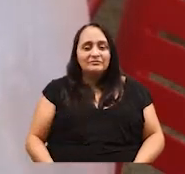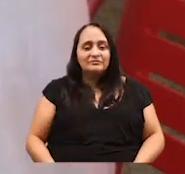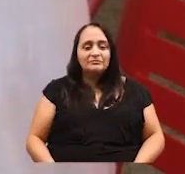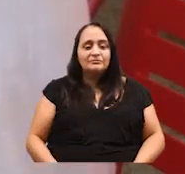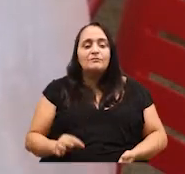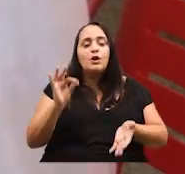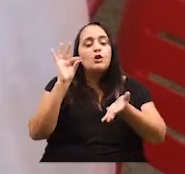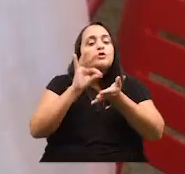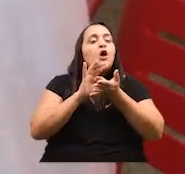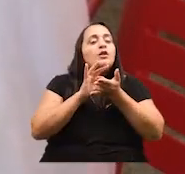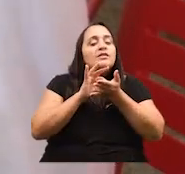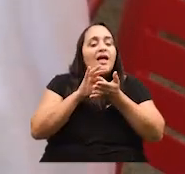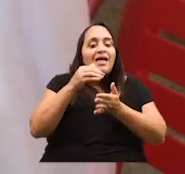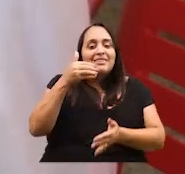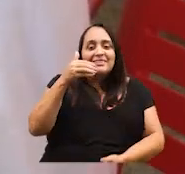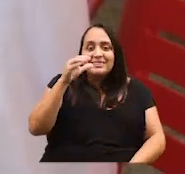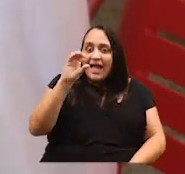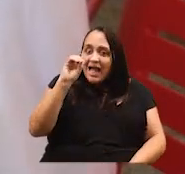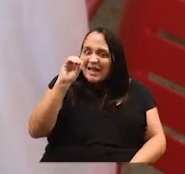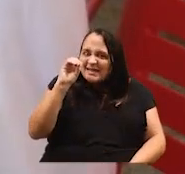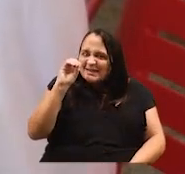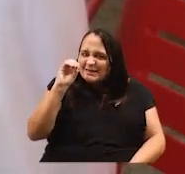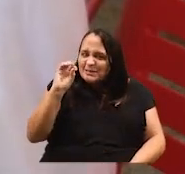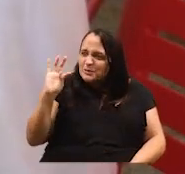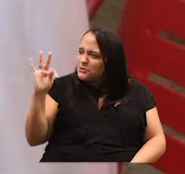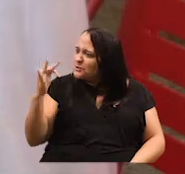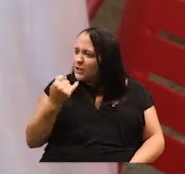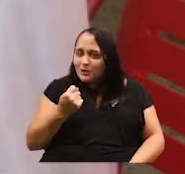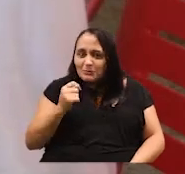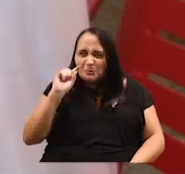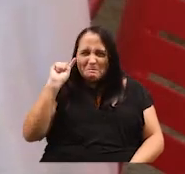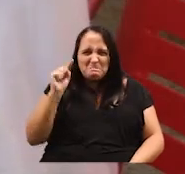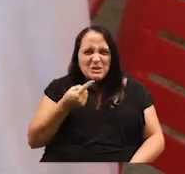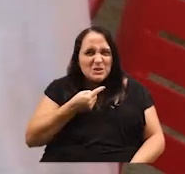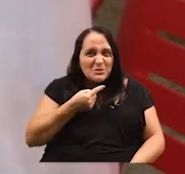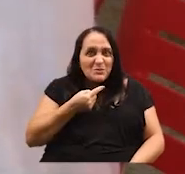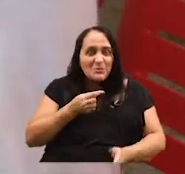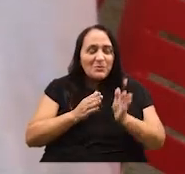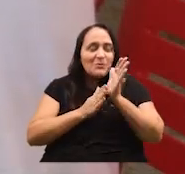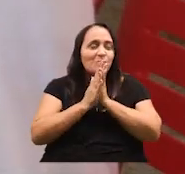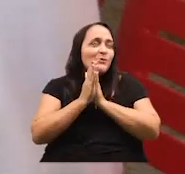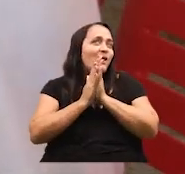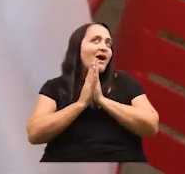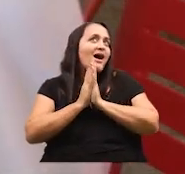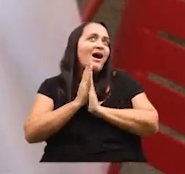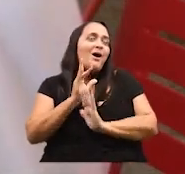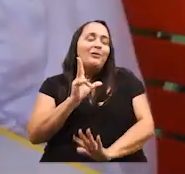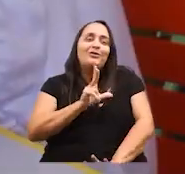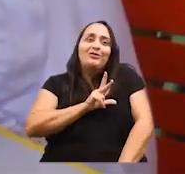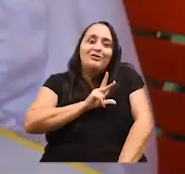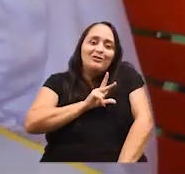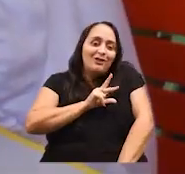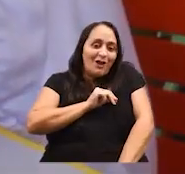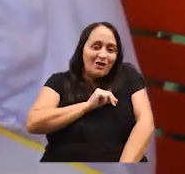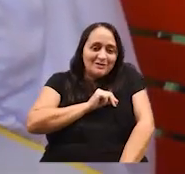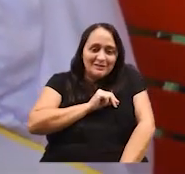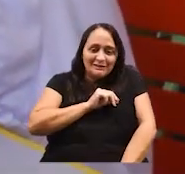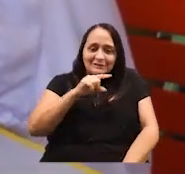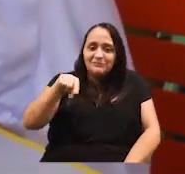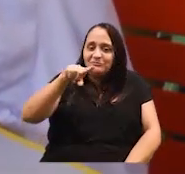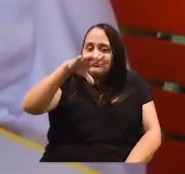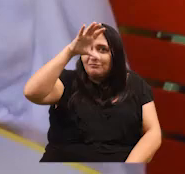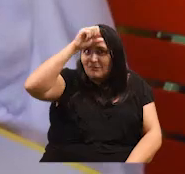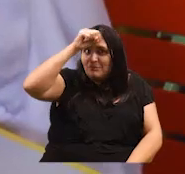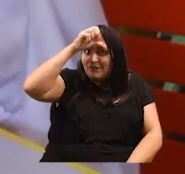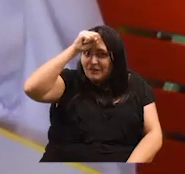Qual é a nota? 10. Todo mundo? Nota 10, nota 1000? 10. Nossa, então, aprenderam